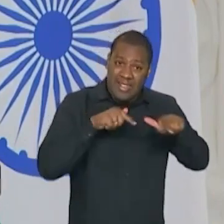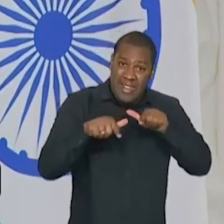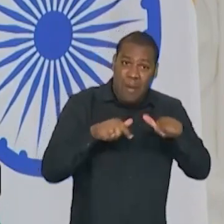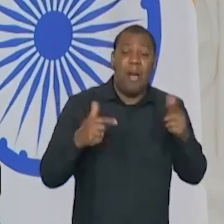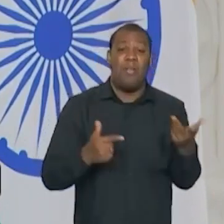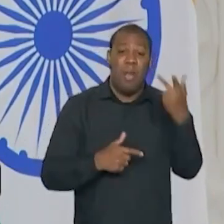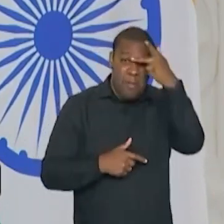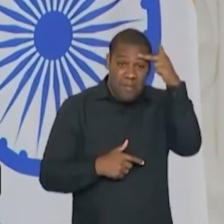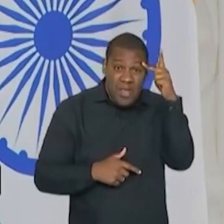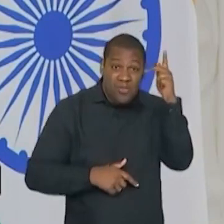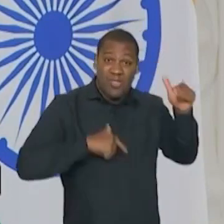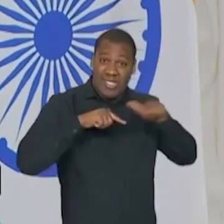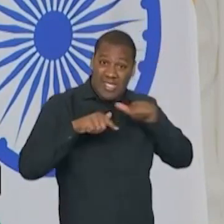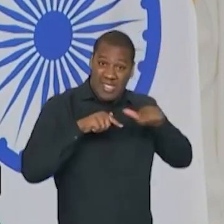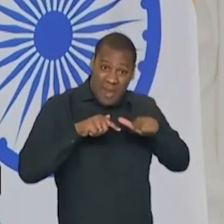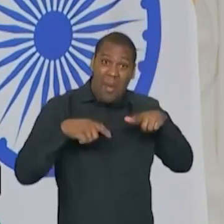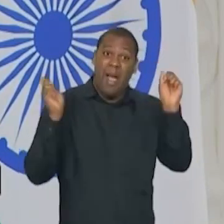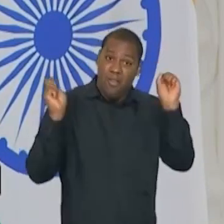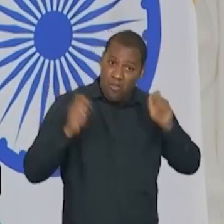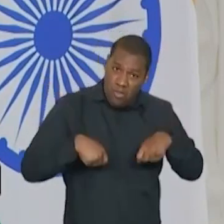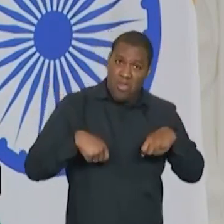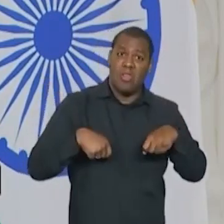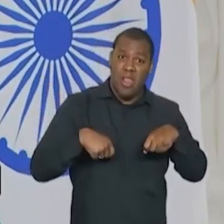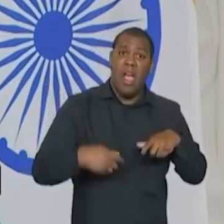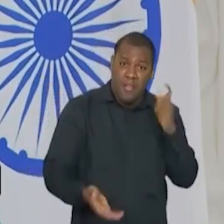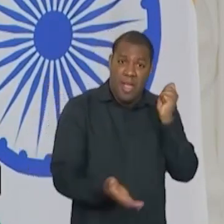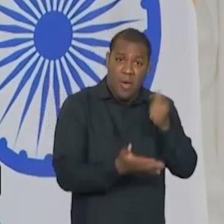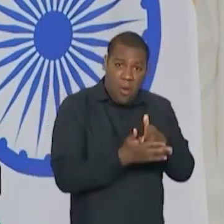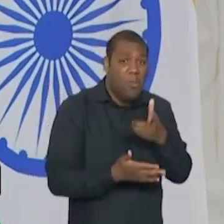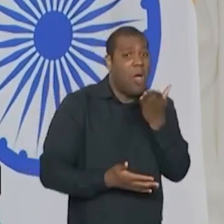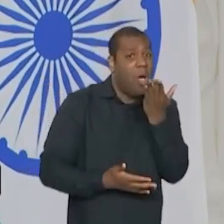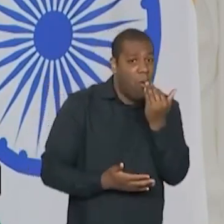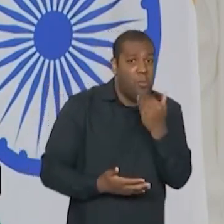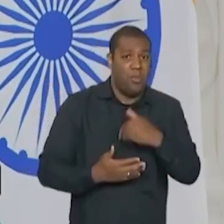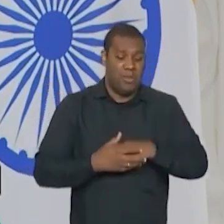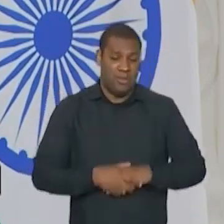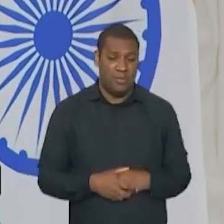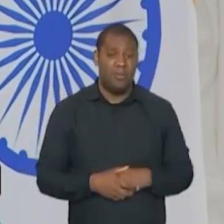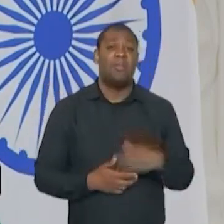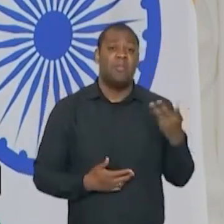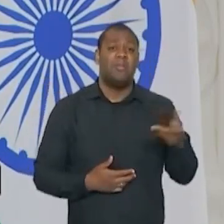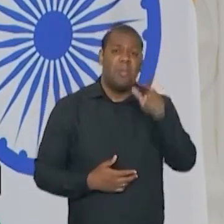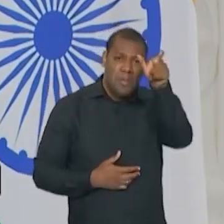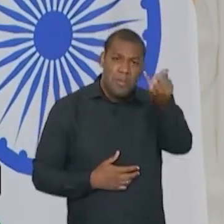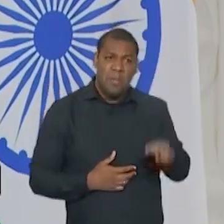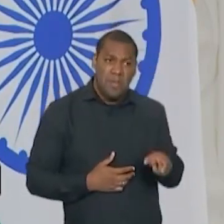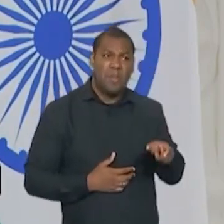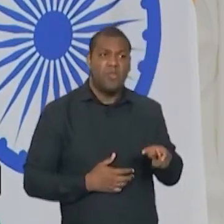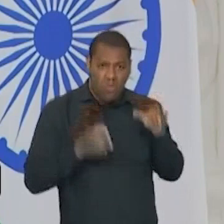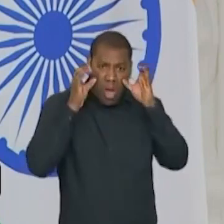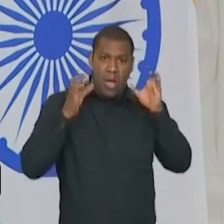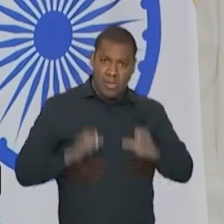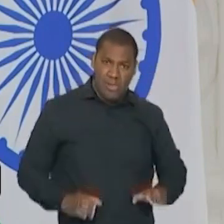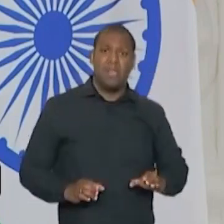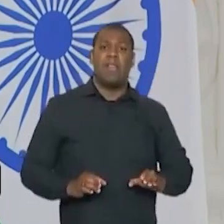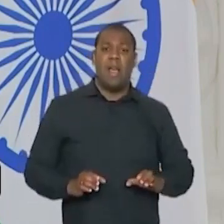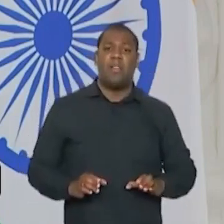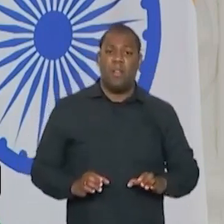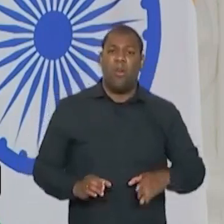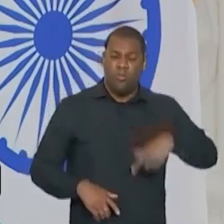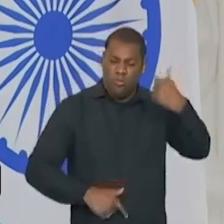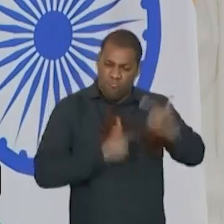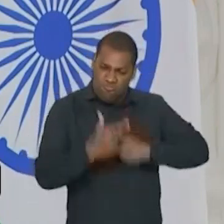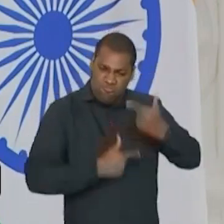fazer uma justa distribuição de renda com o cidadão ganhando aquilo que ele for capaz de produzir com o seu